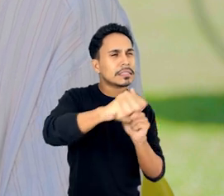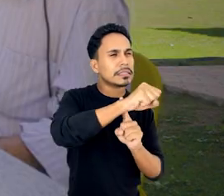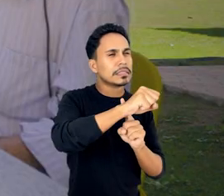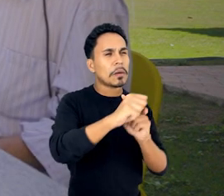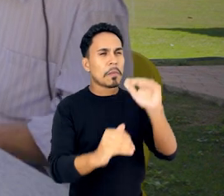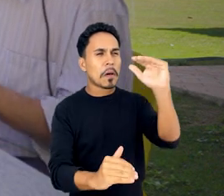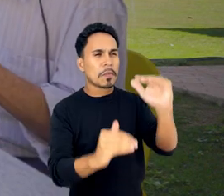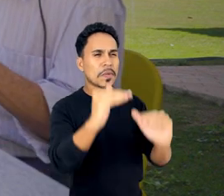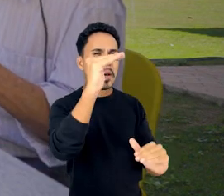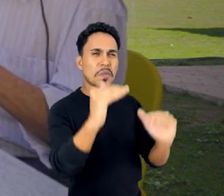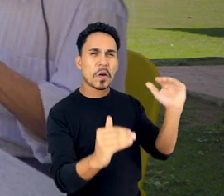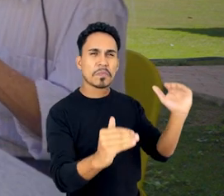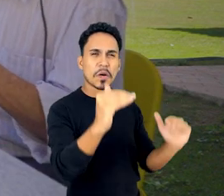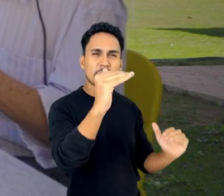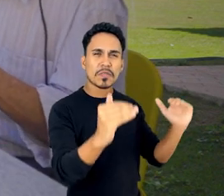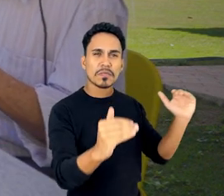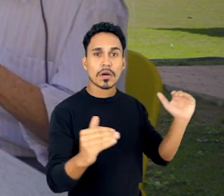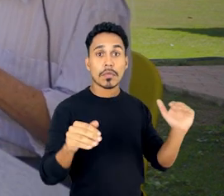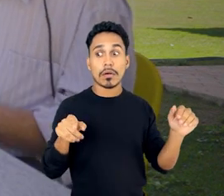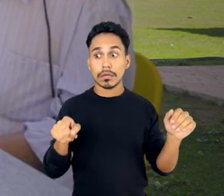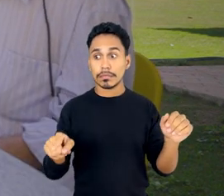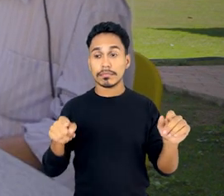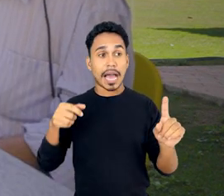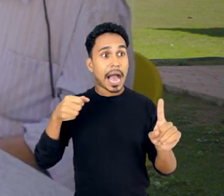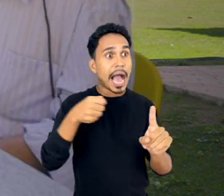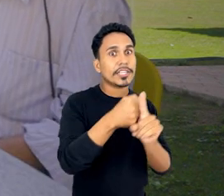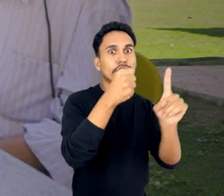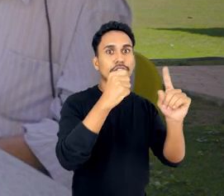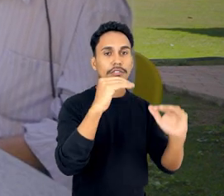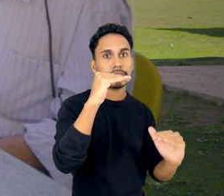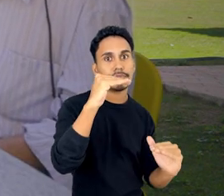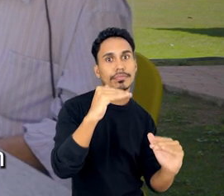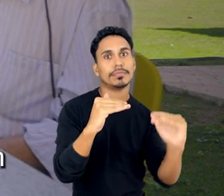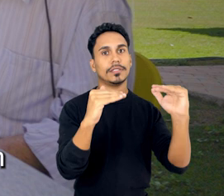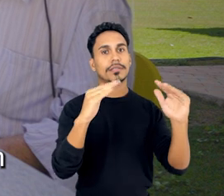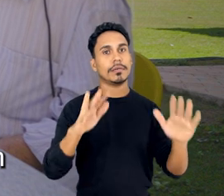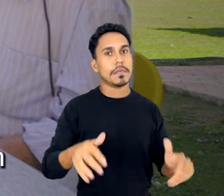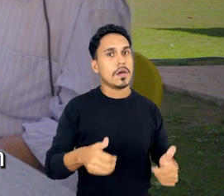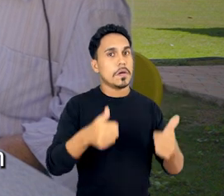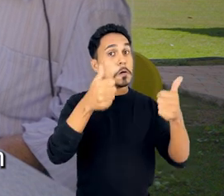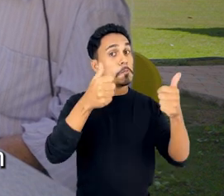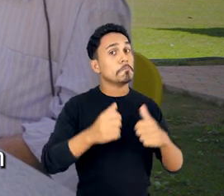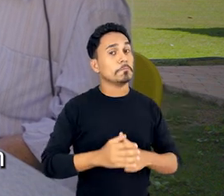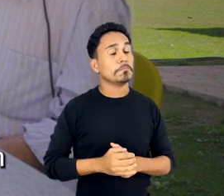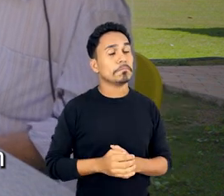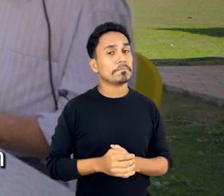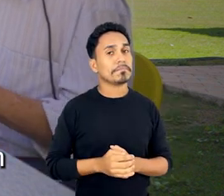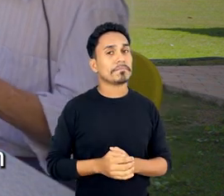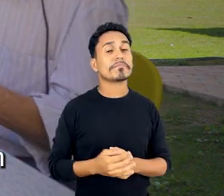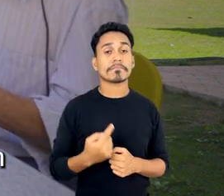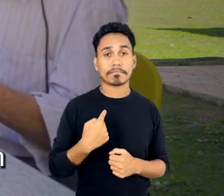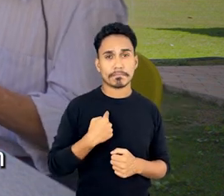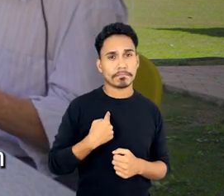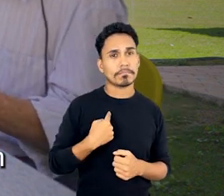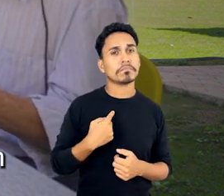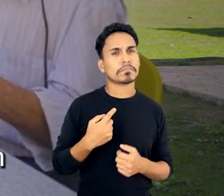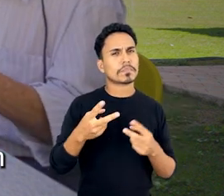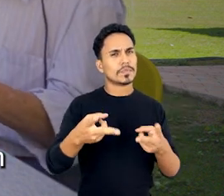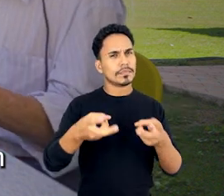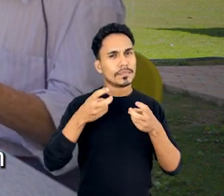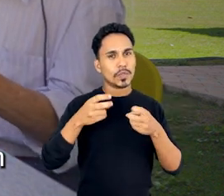Eh esses locais que de outra maneira não seriam atingidos então eu vejo a formação